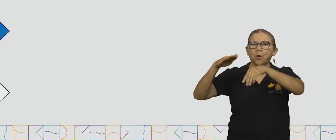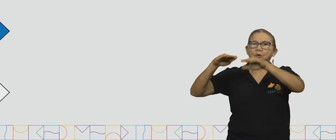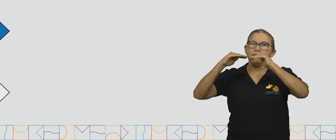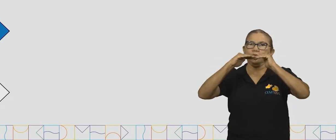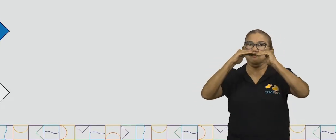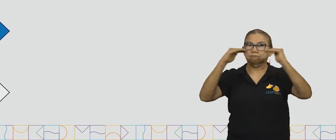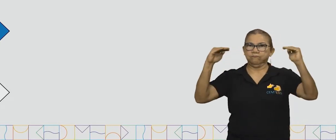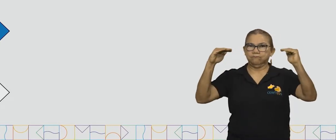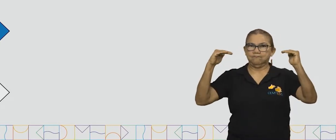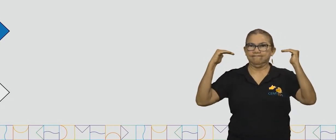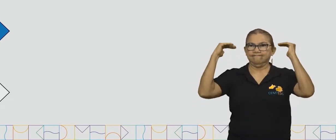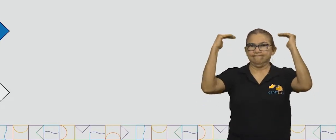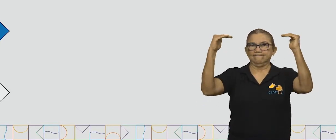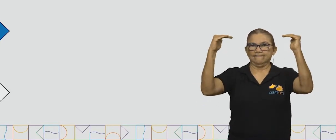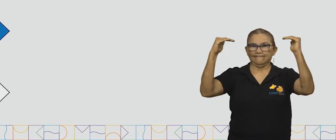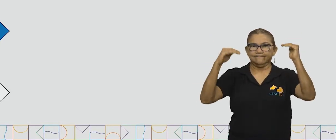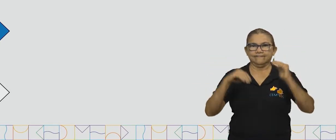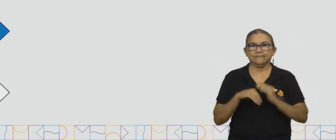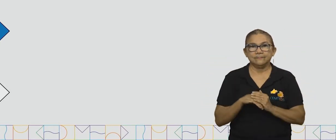poderes distintos.